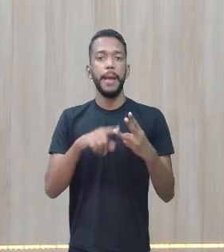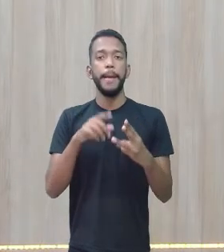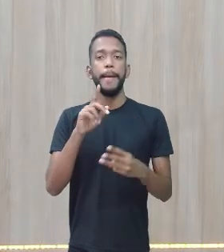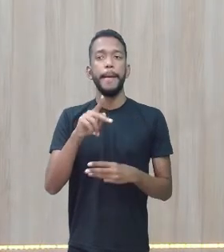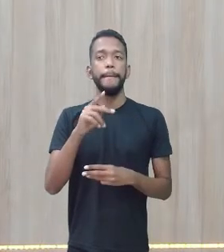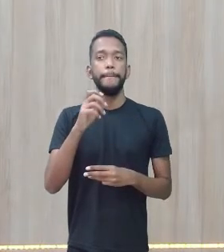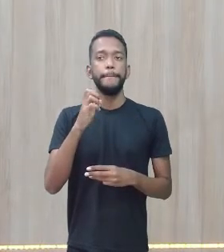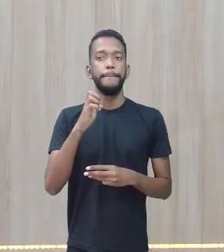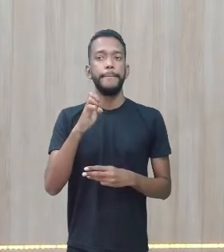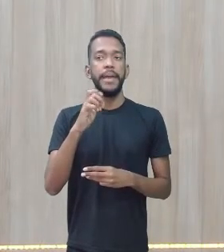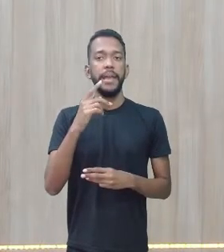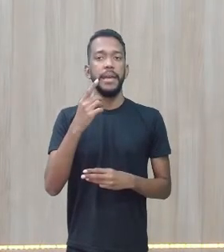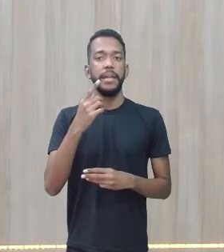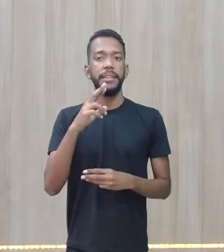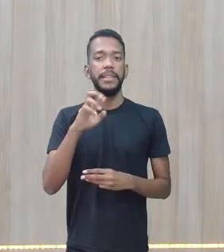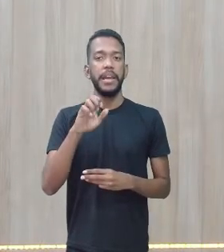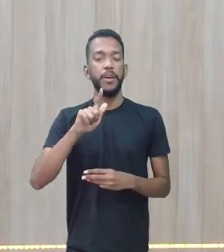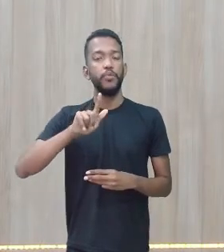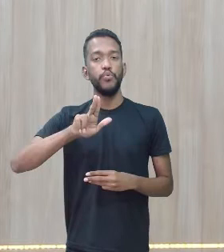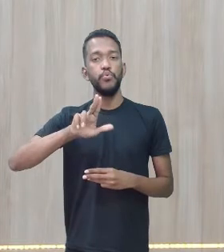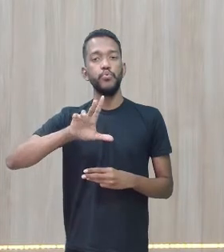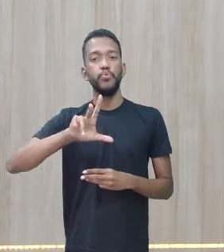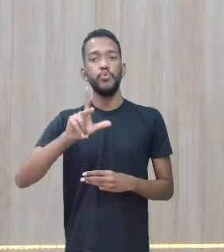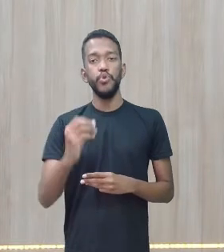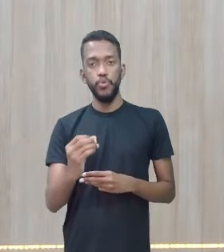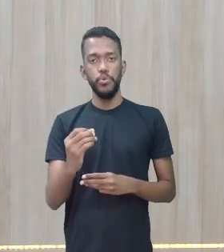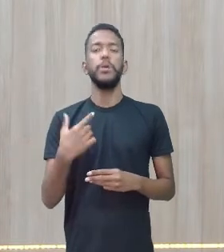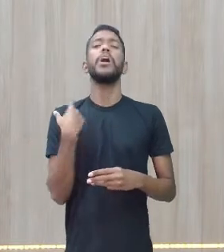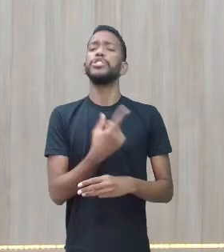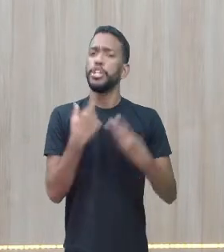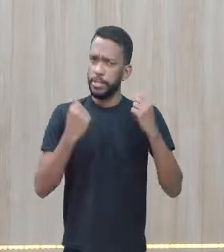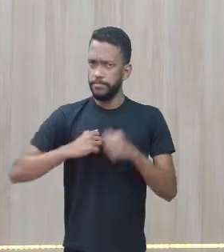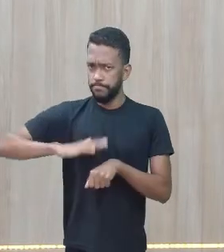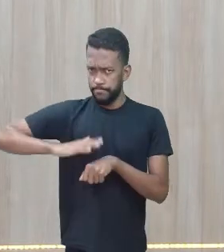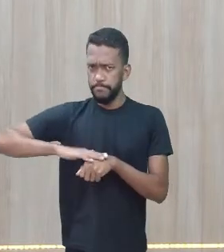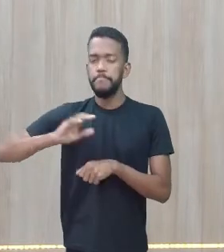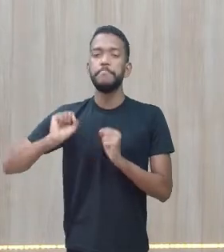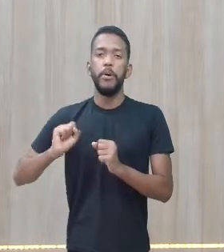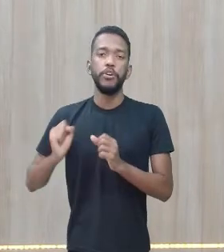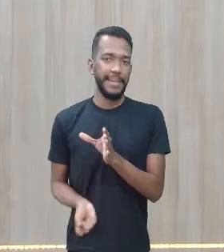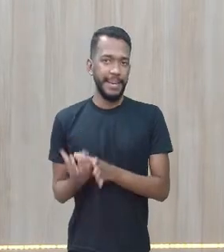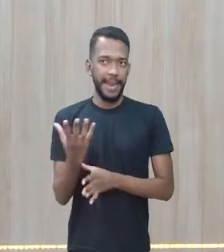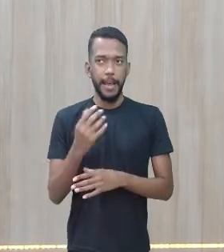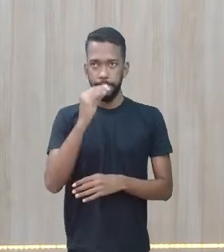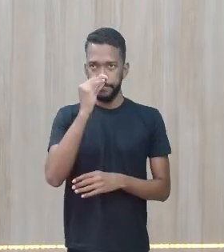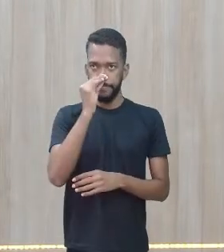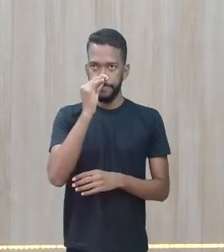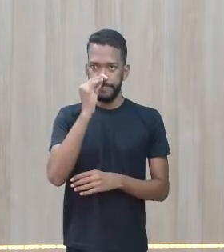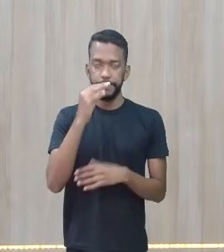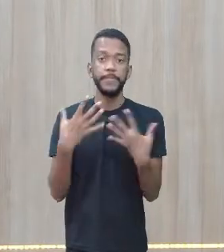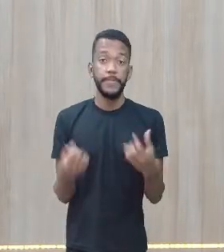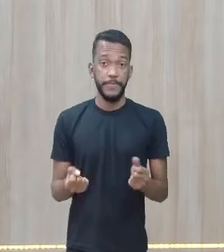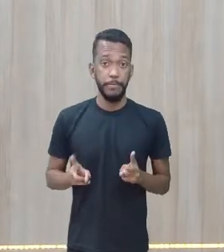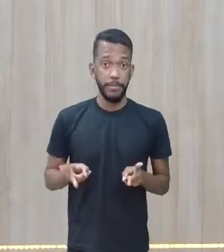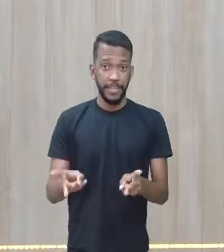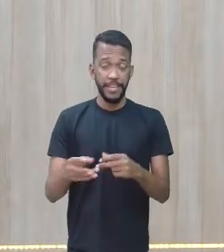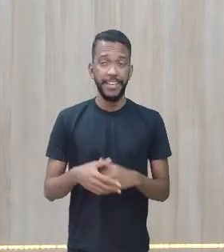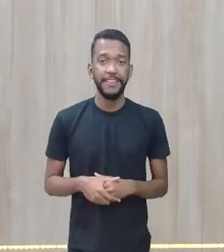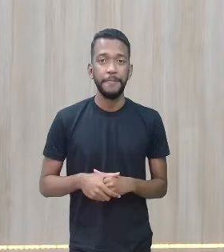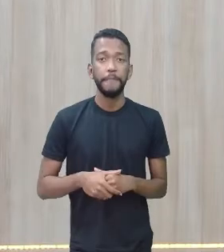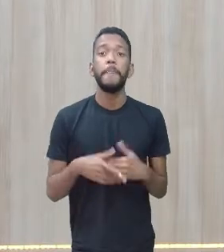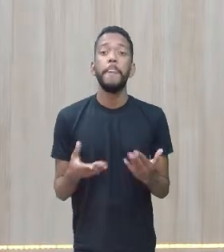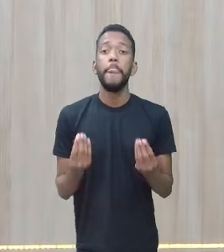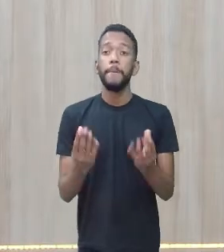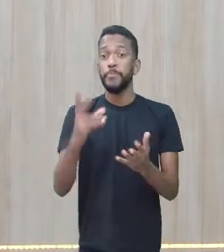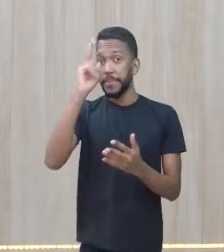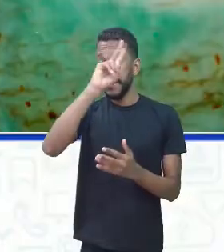pedregulho, não é? E tem outras que podemos criar, não é? Então, vamos seguindo. Lembrando,